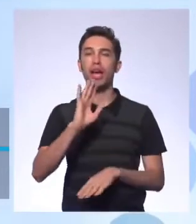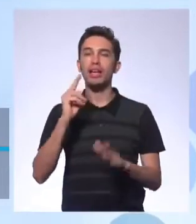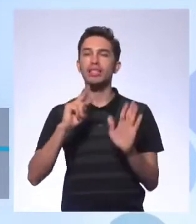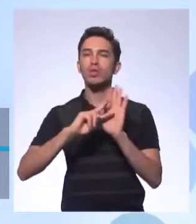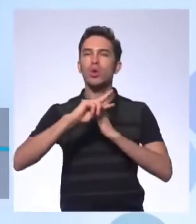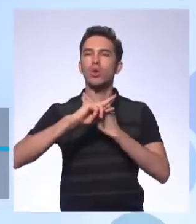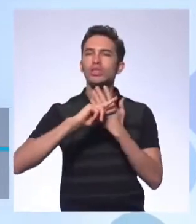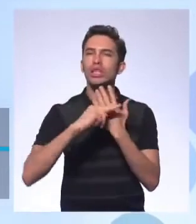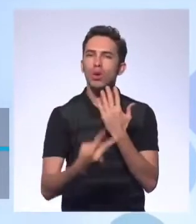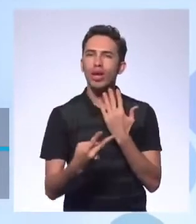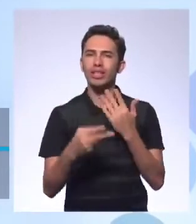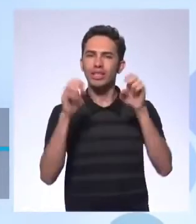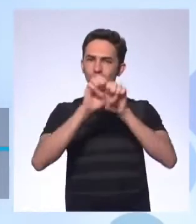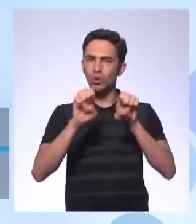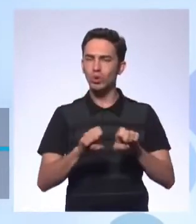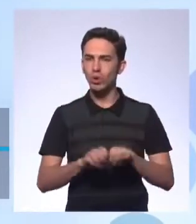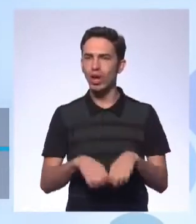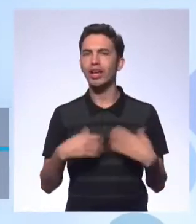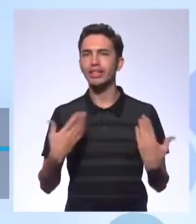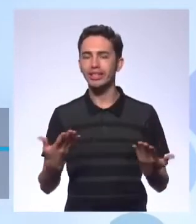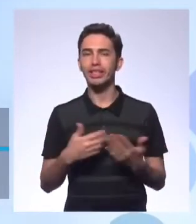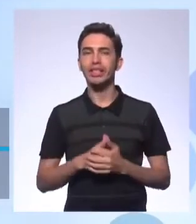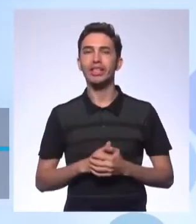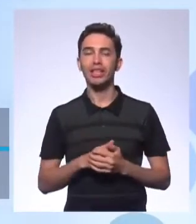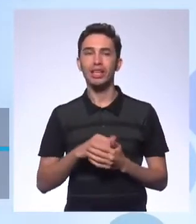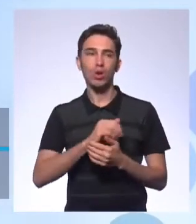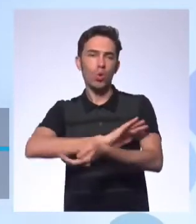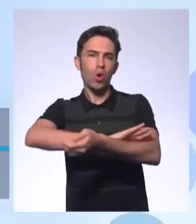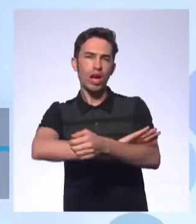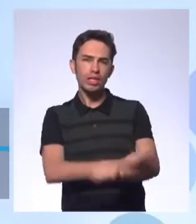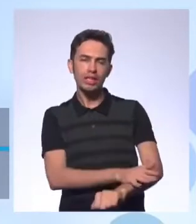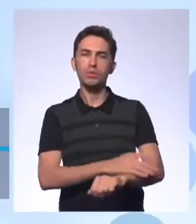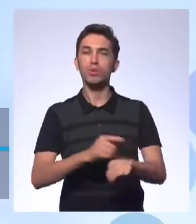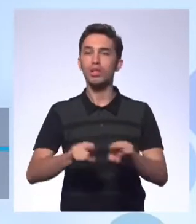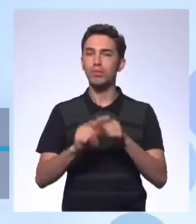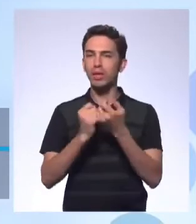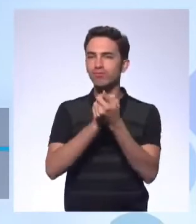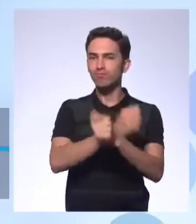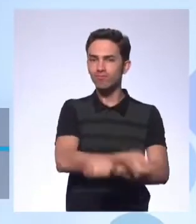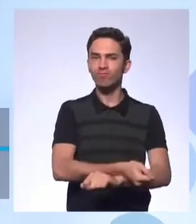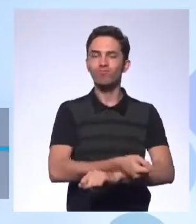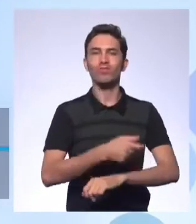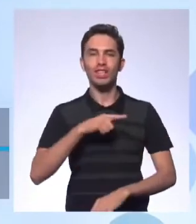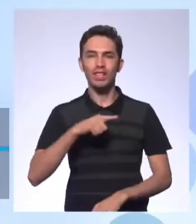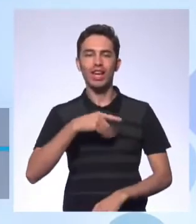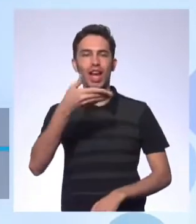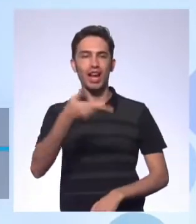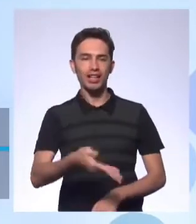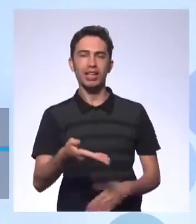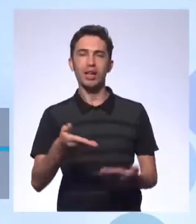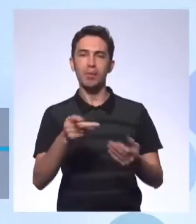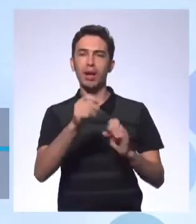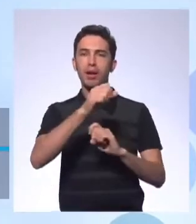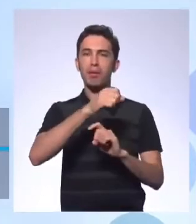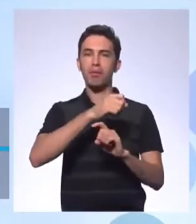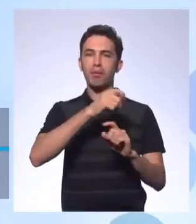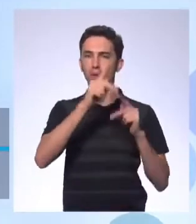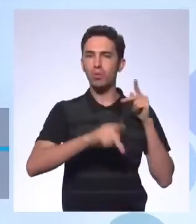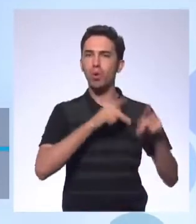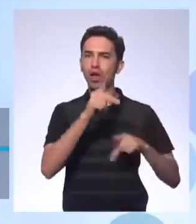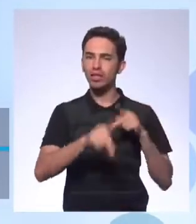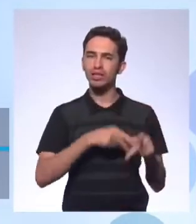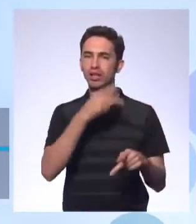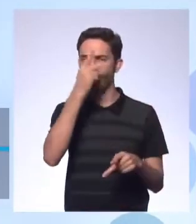consequências estruturais que o racismo e a escravidão trouxe para a população brasileira,